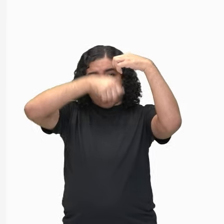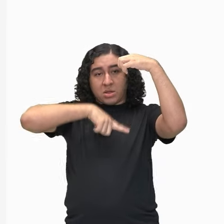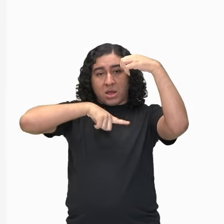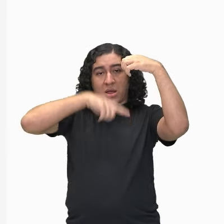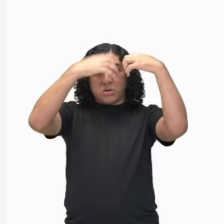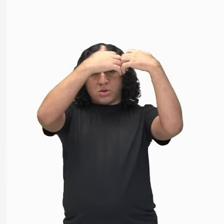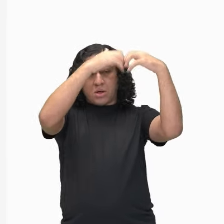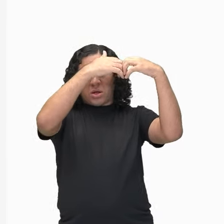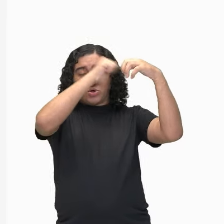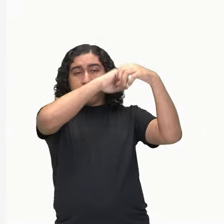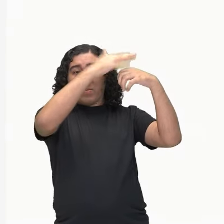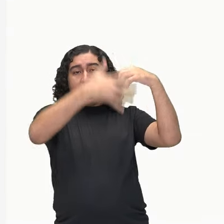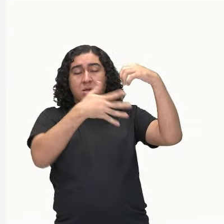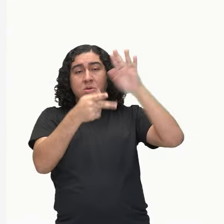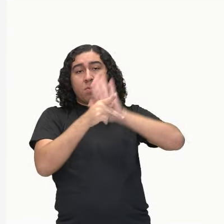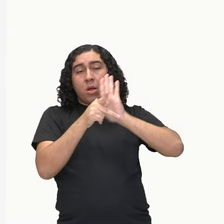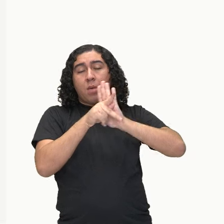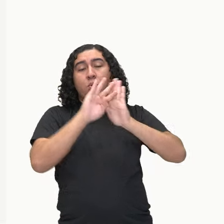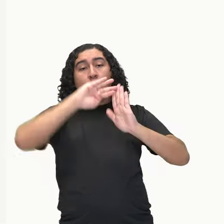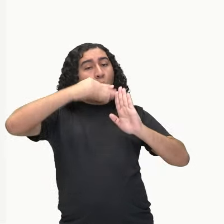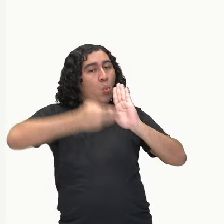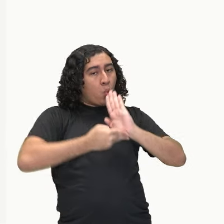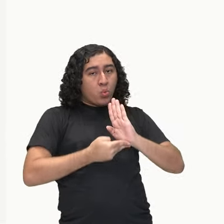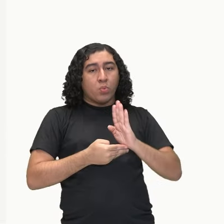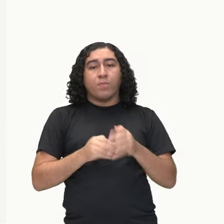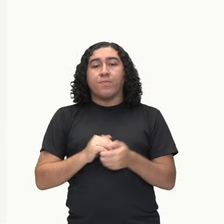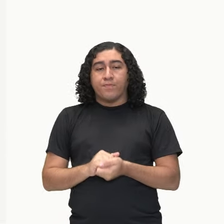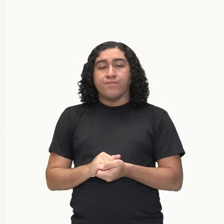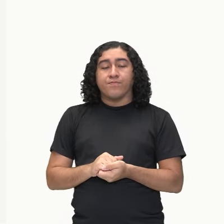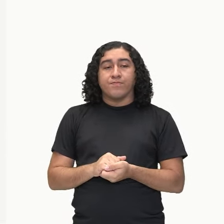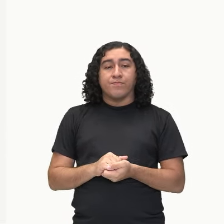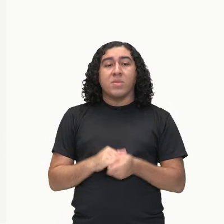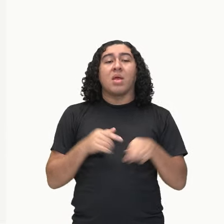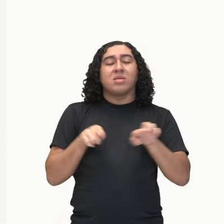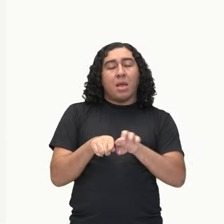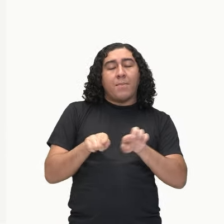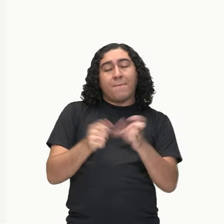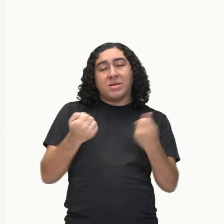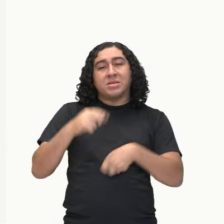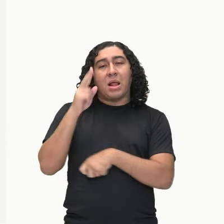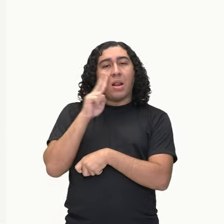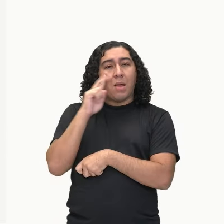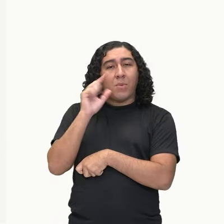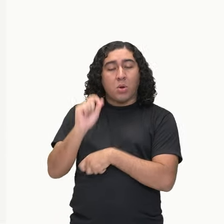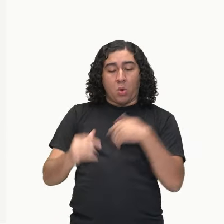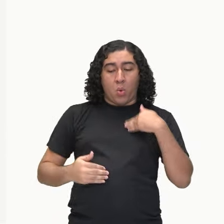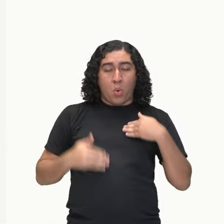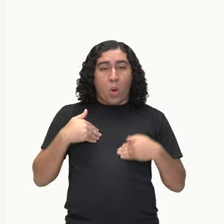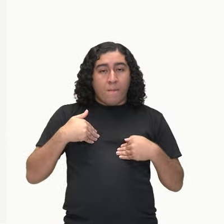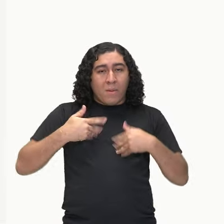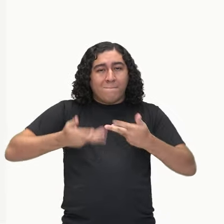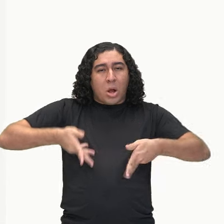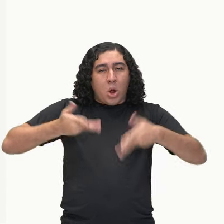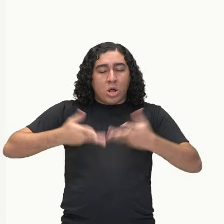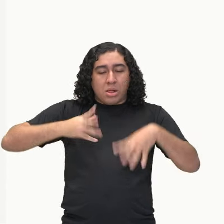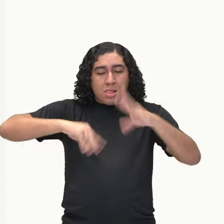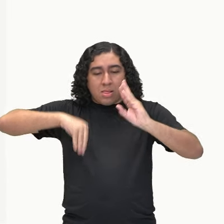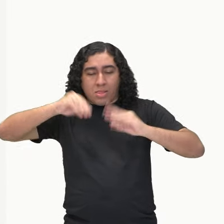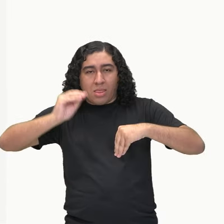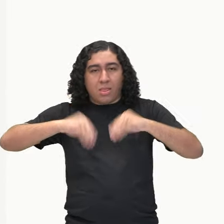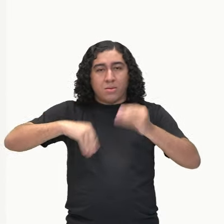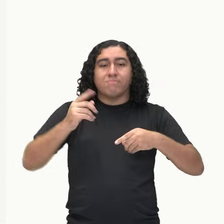região cefálica. E, olha aí, não poderia deixar de citar, possuem corpo mole.